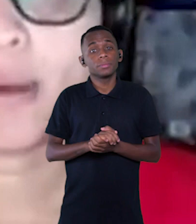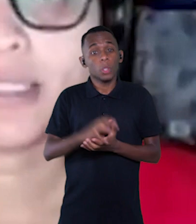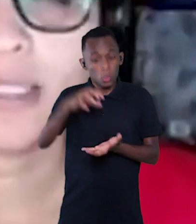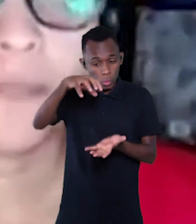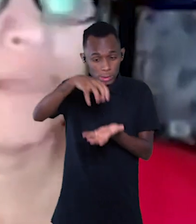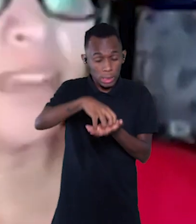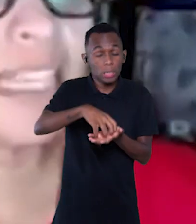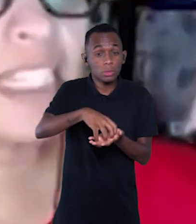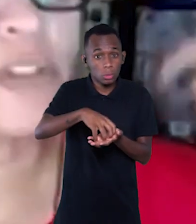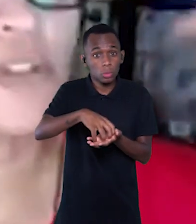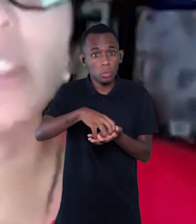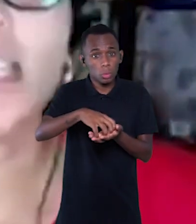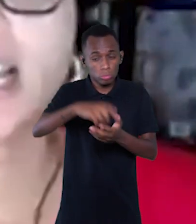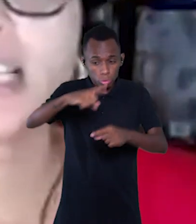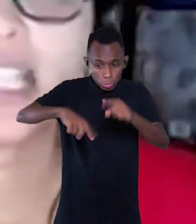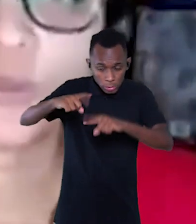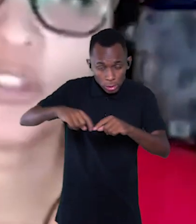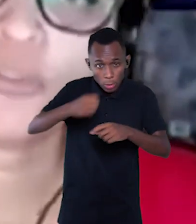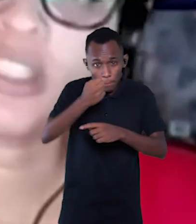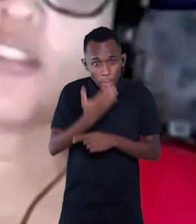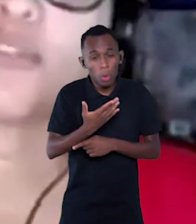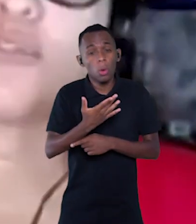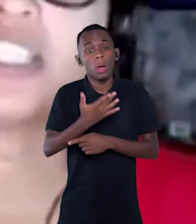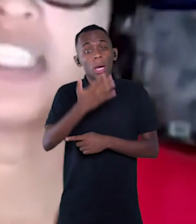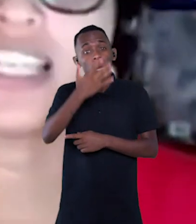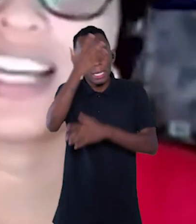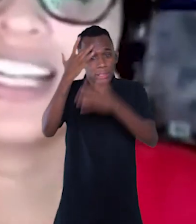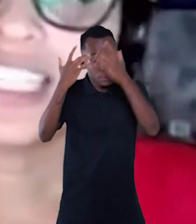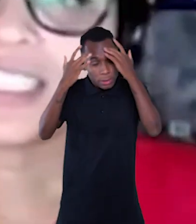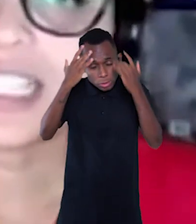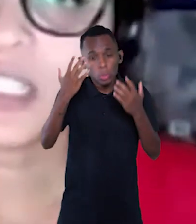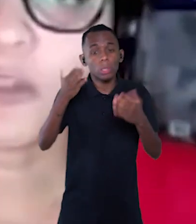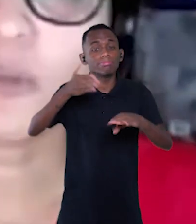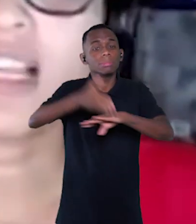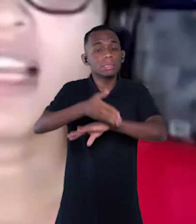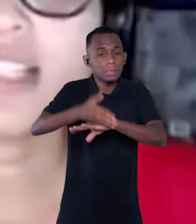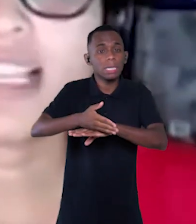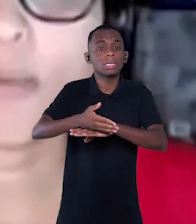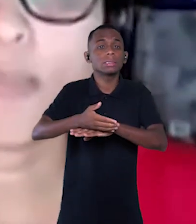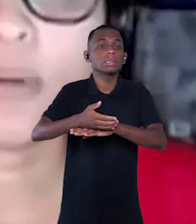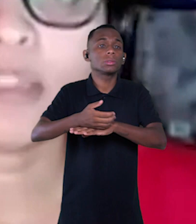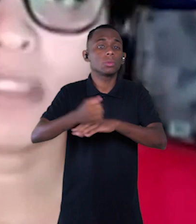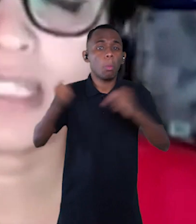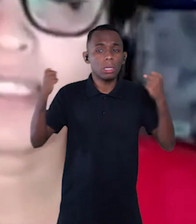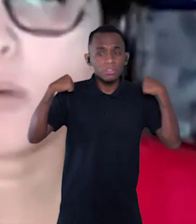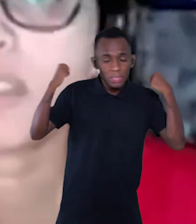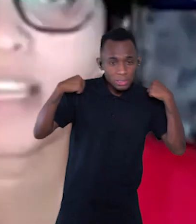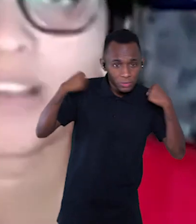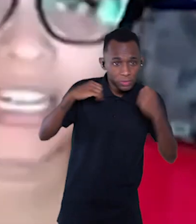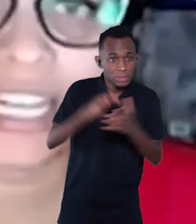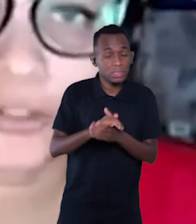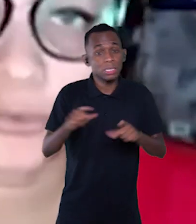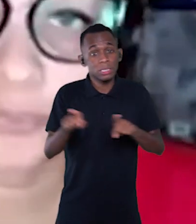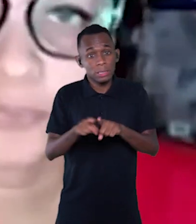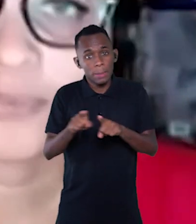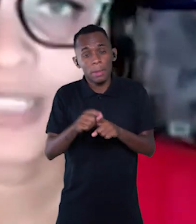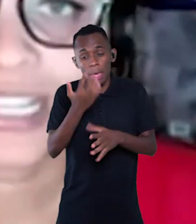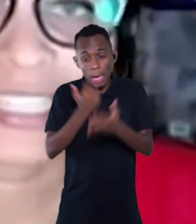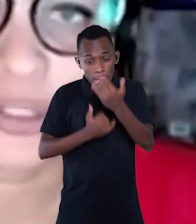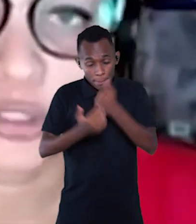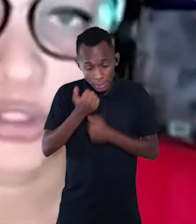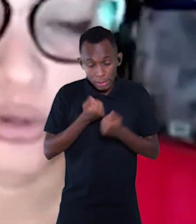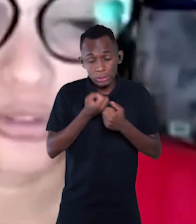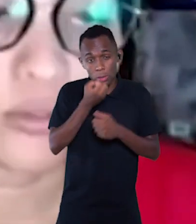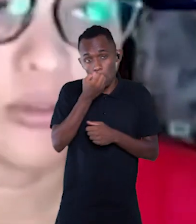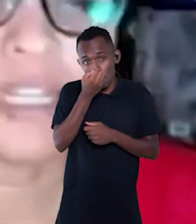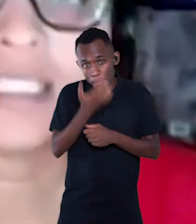bem equipada, dessas pessoas terem acesso à atividade física, dessas pessoas terem acesso a boa alimentação, sem veneno, né,